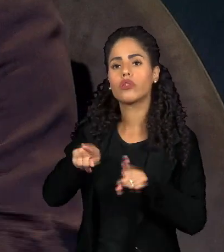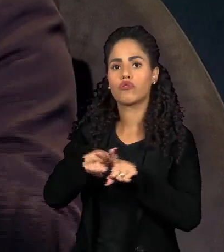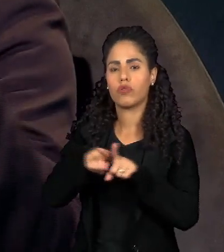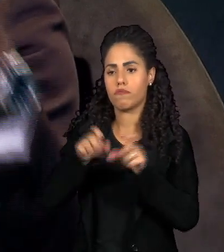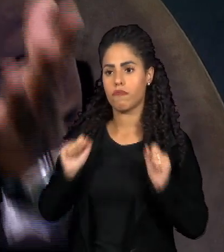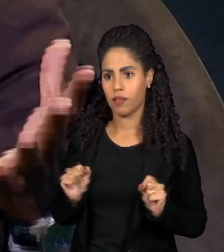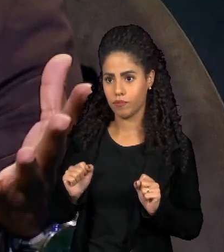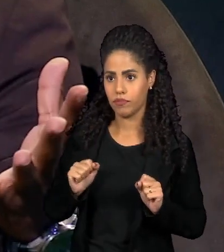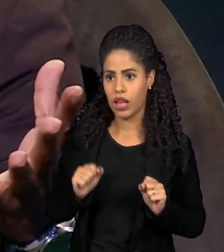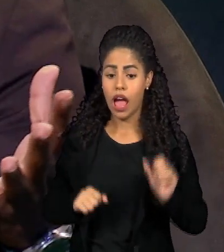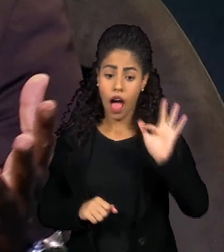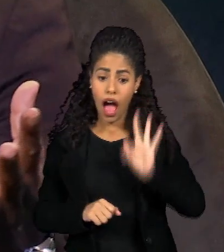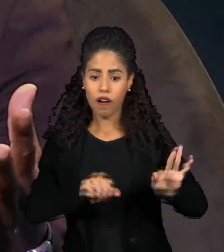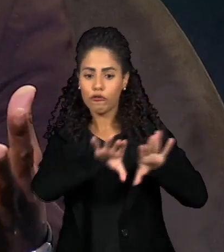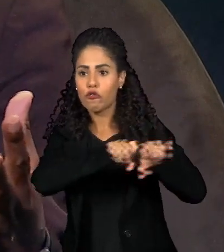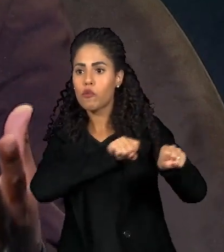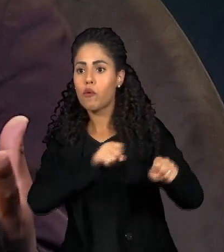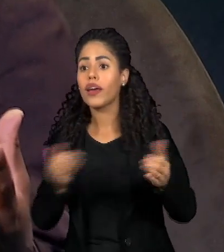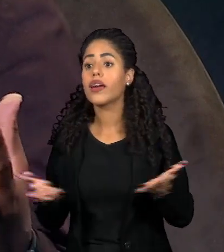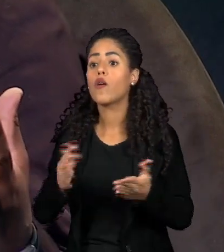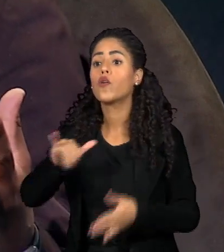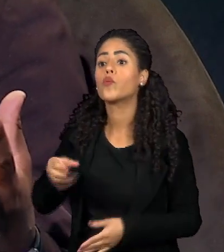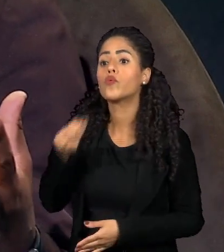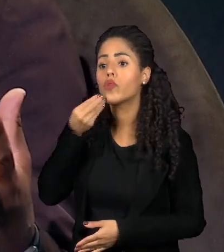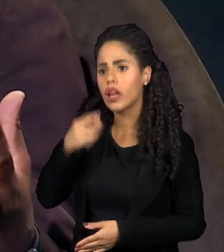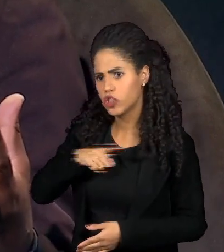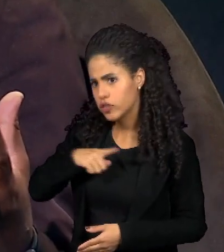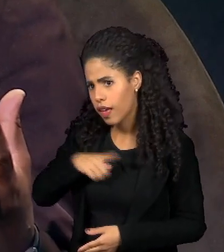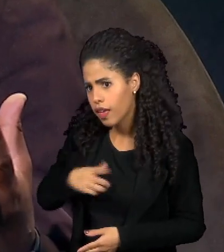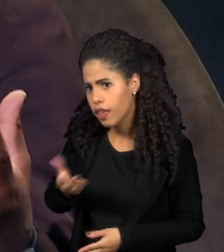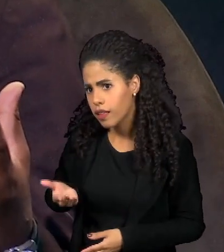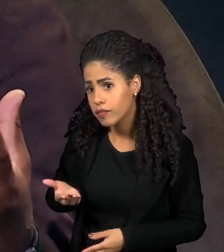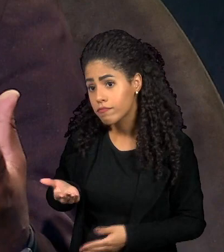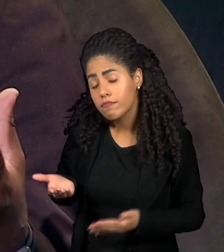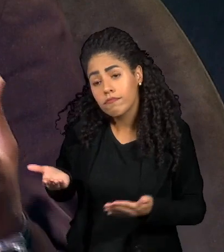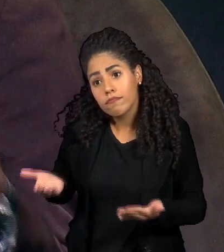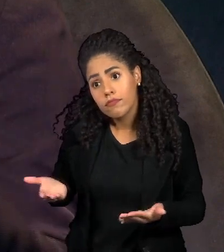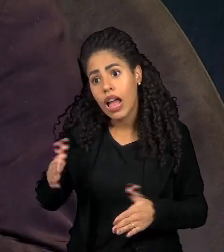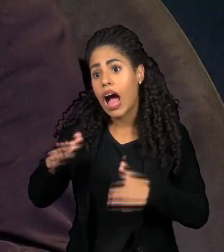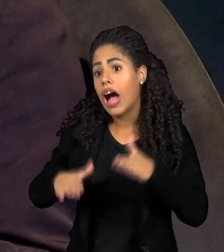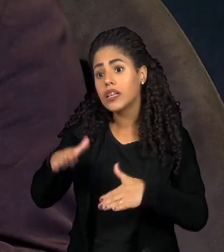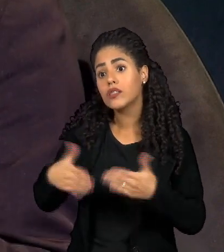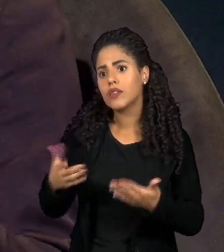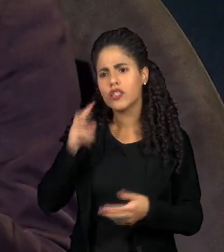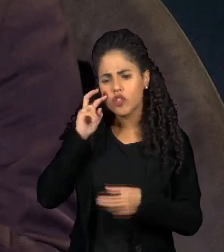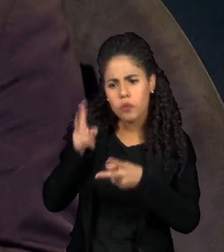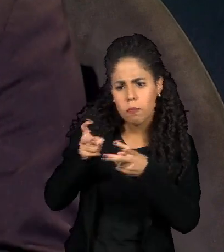apenas formar o profissional e as empresas não dar a oportunidade para esses profissionais. Porque